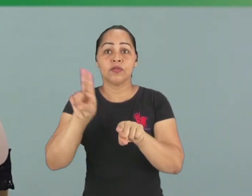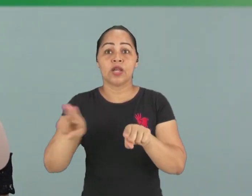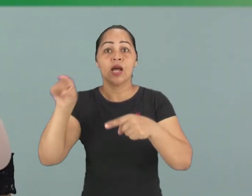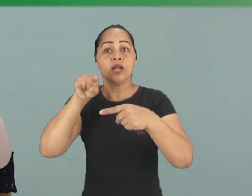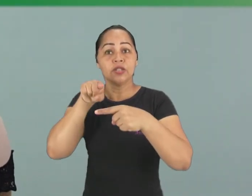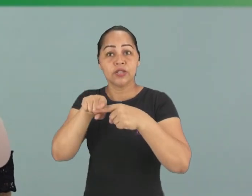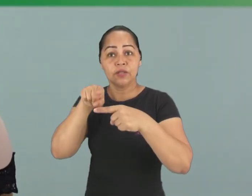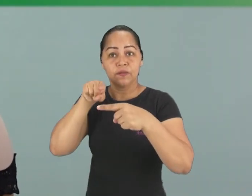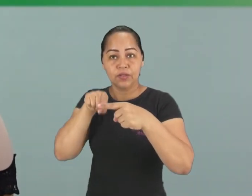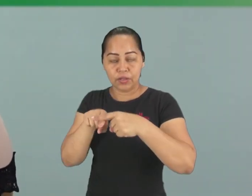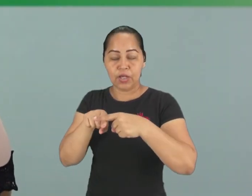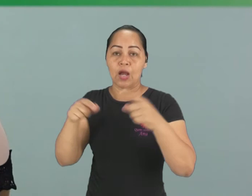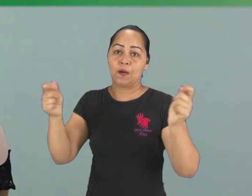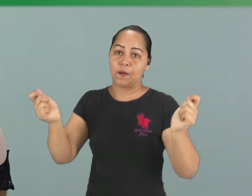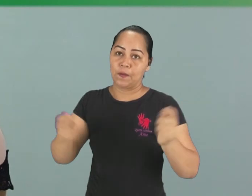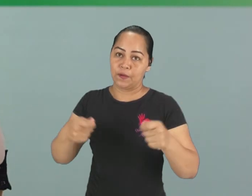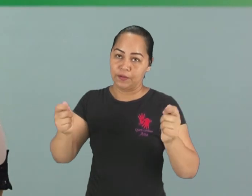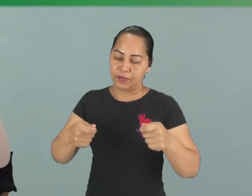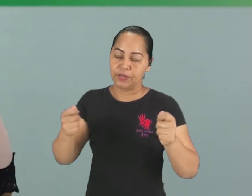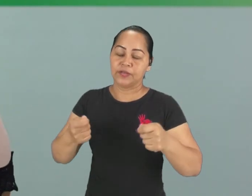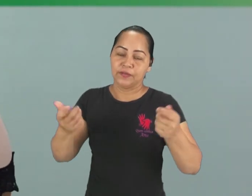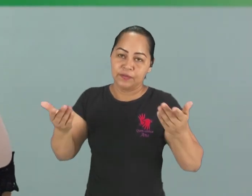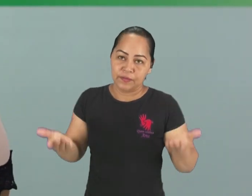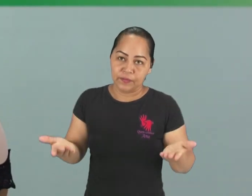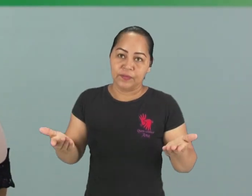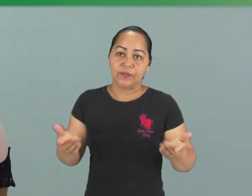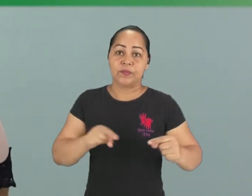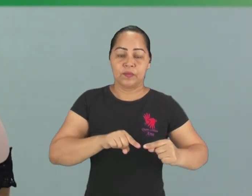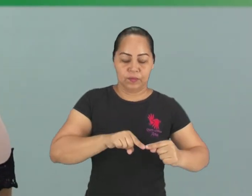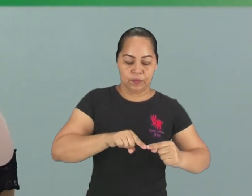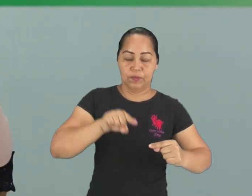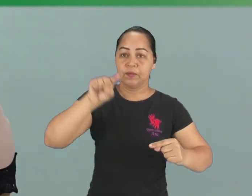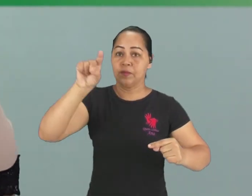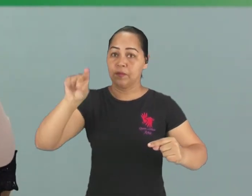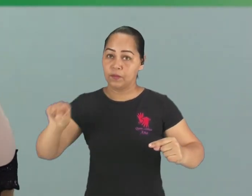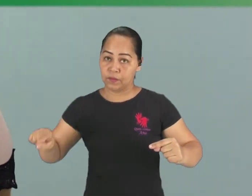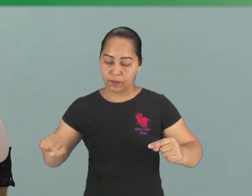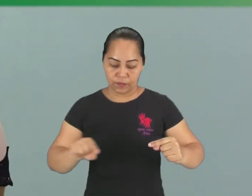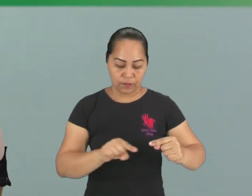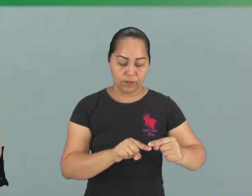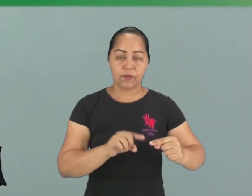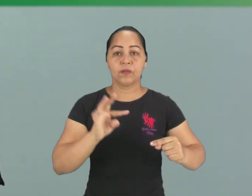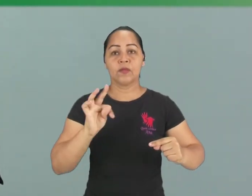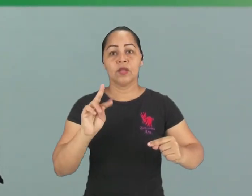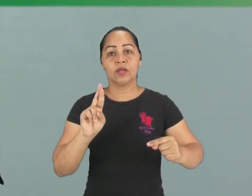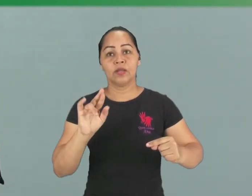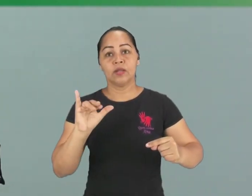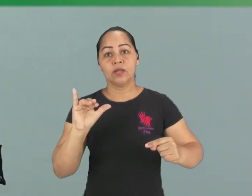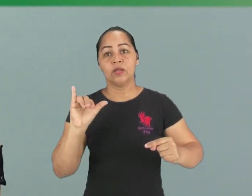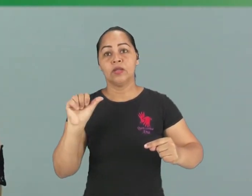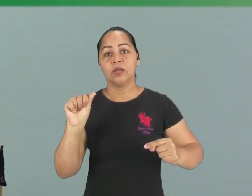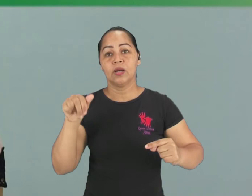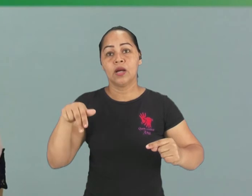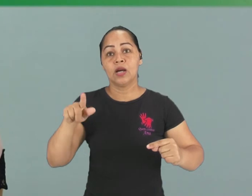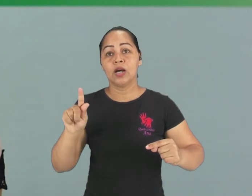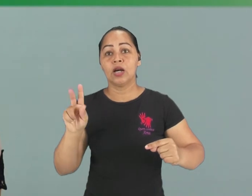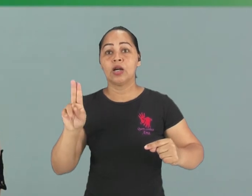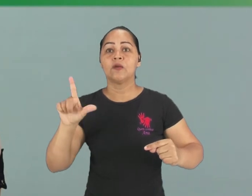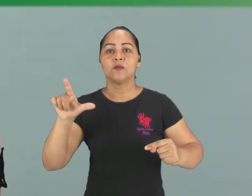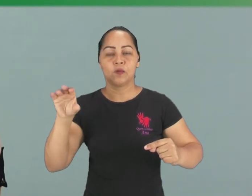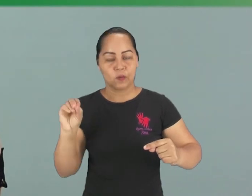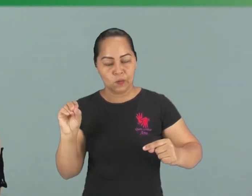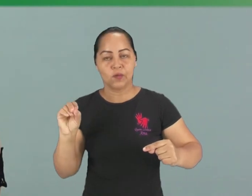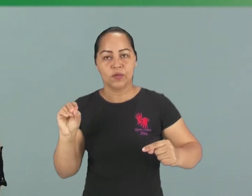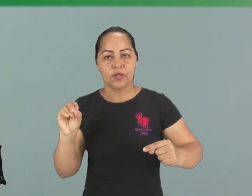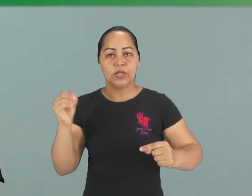da figura do triângulo como da fórmula para encontrar a sua área. Na aula passada, você pôde verificar